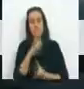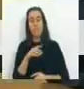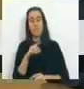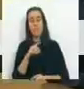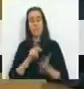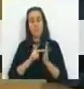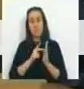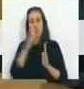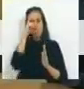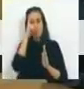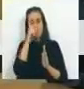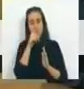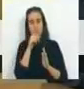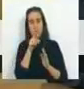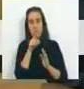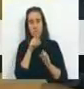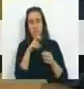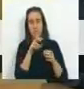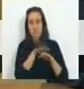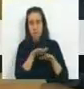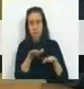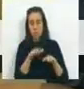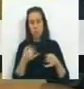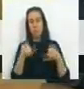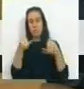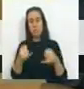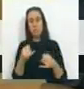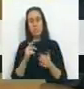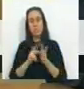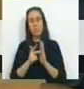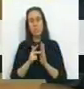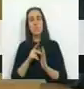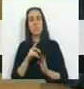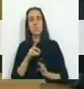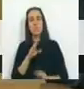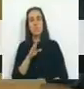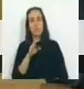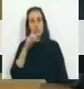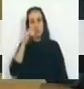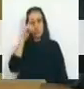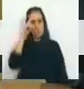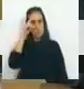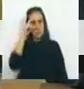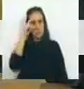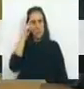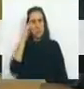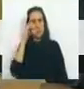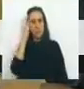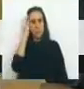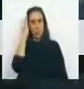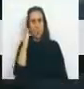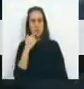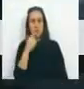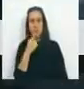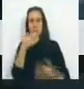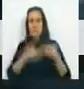Dr. António José Seguro, que logo assegurou, com um grande estrondo, que abriria todos os tribunais encerrados. Mas depois caiu o